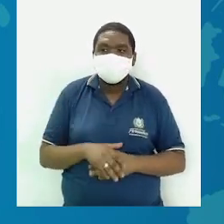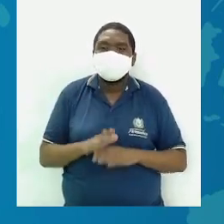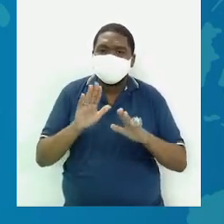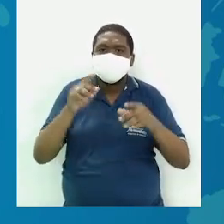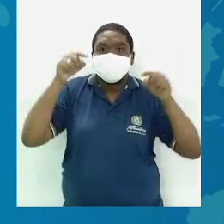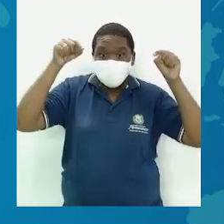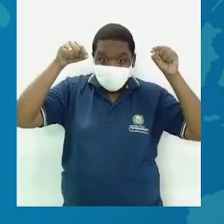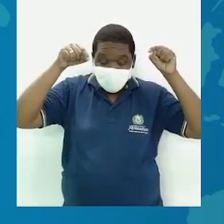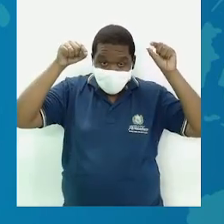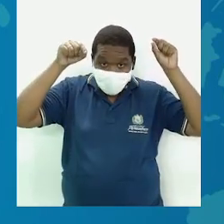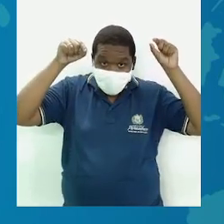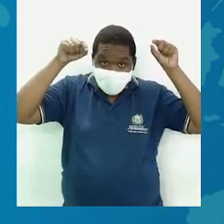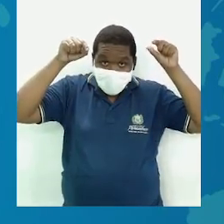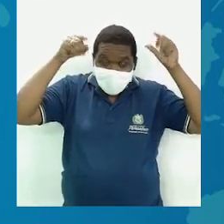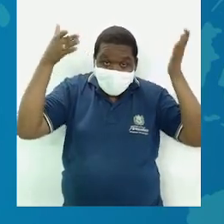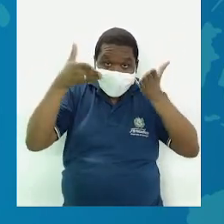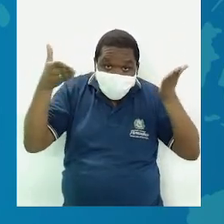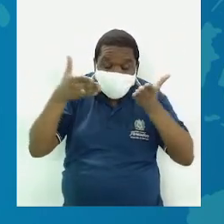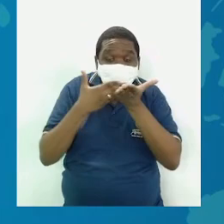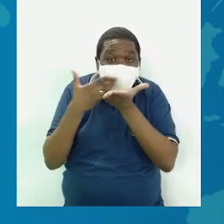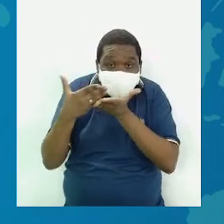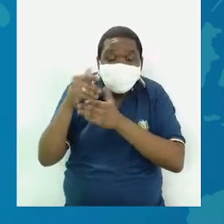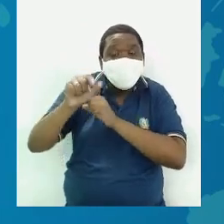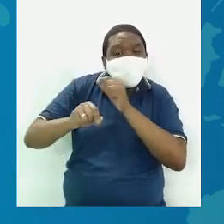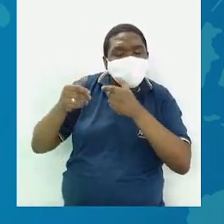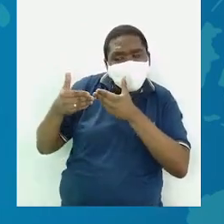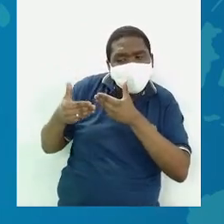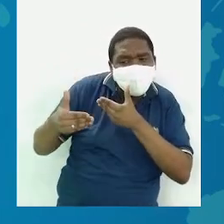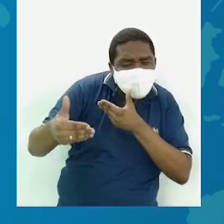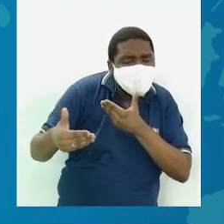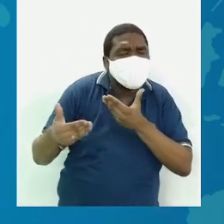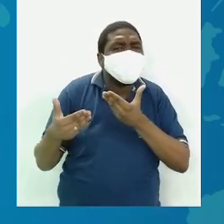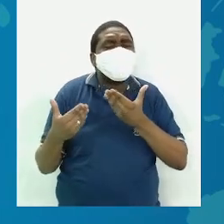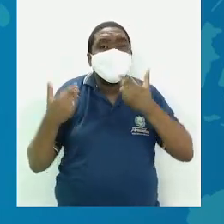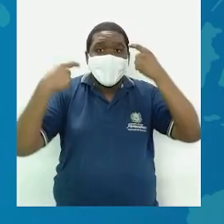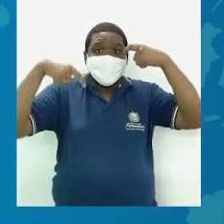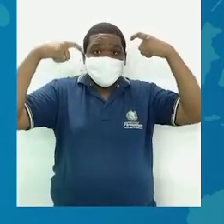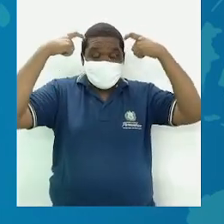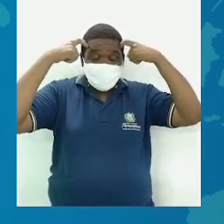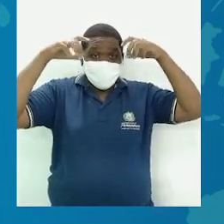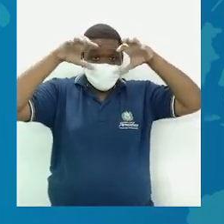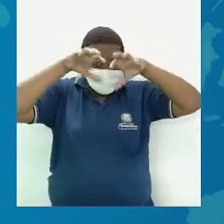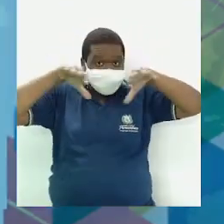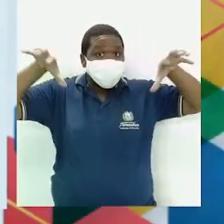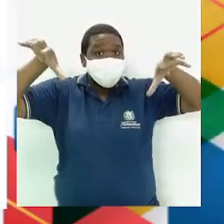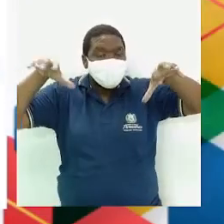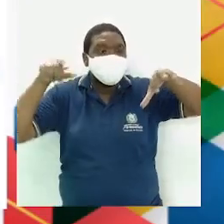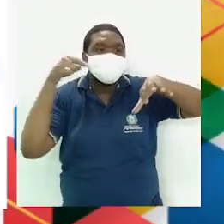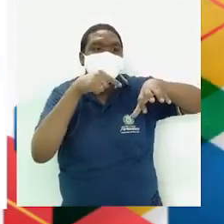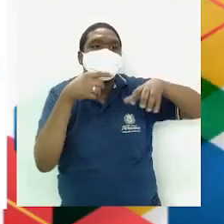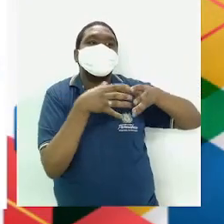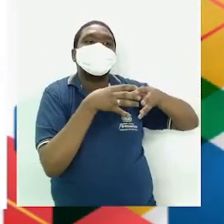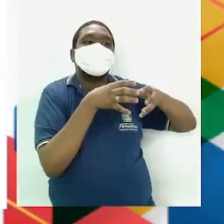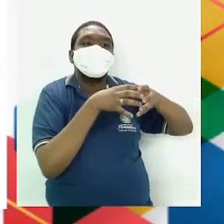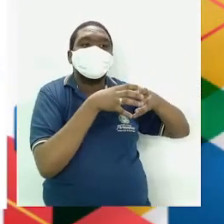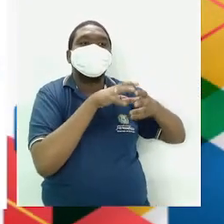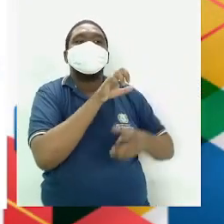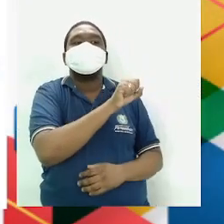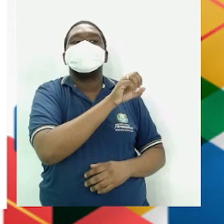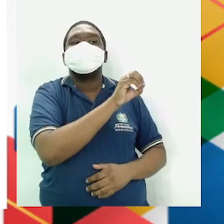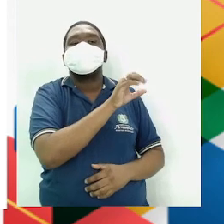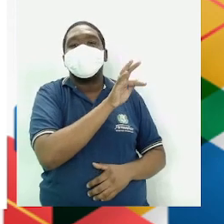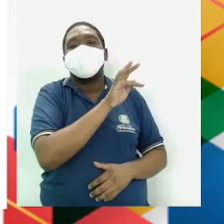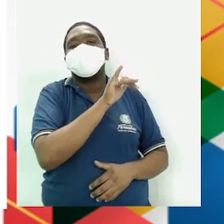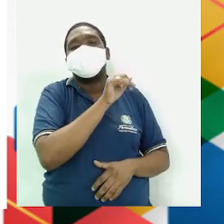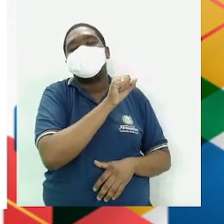você começa a ter agora uma divisão, né, da forma de pensar. Você tem ali os sofistas, né? Os sofistas,